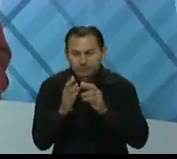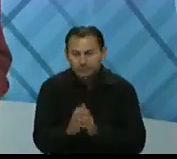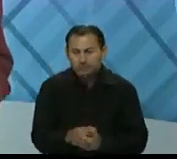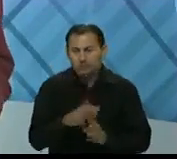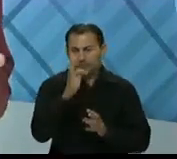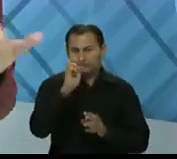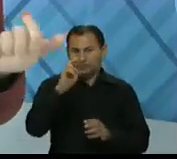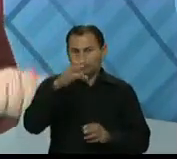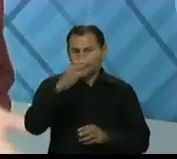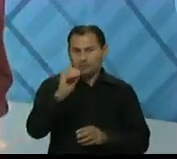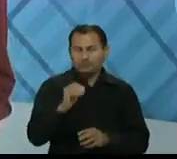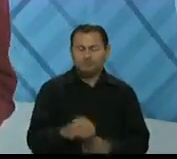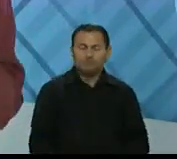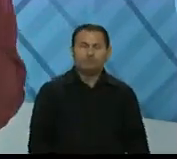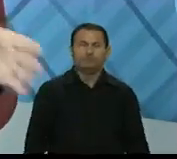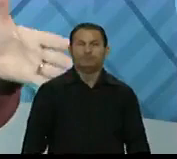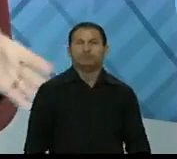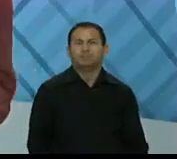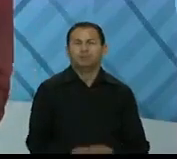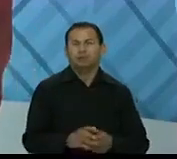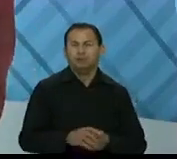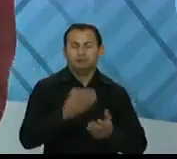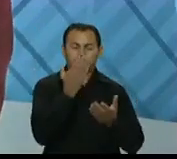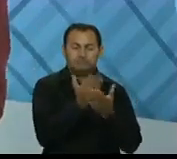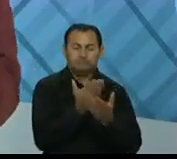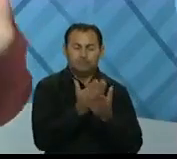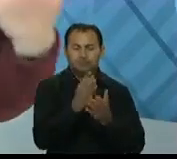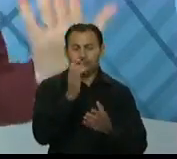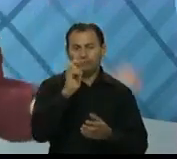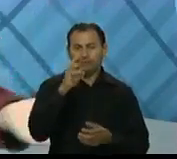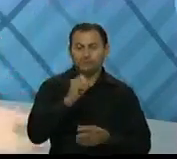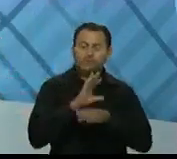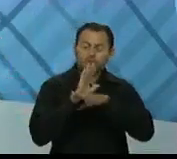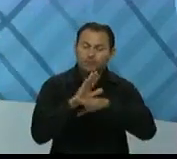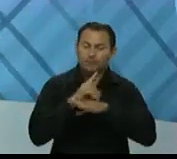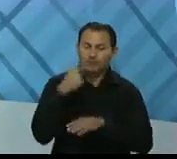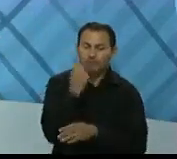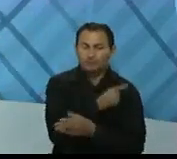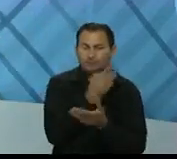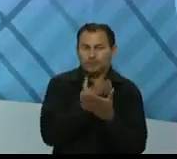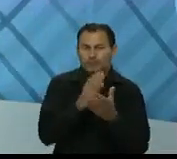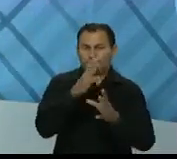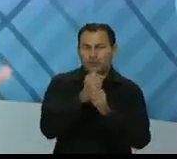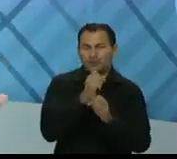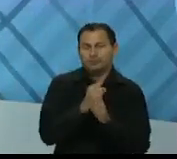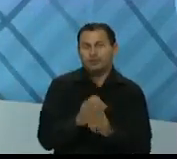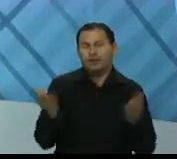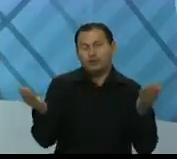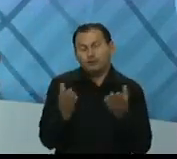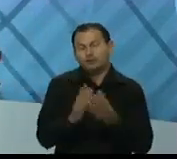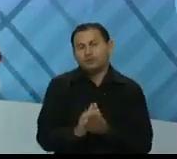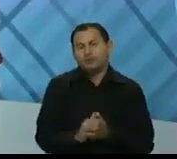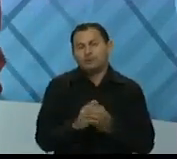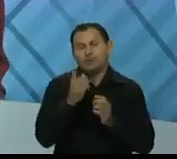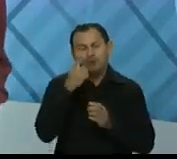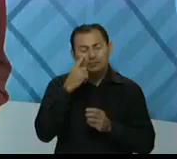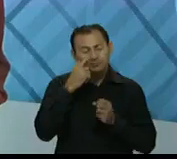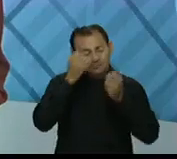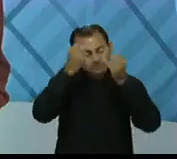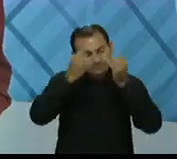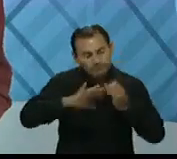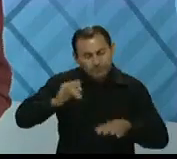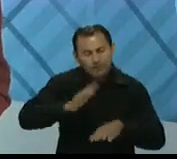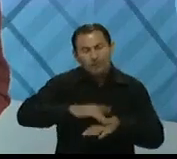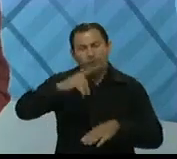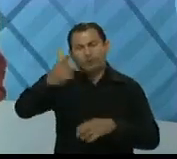das funções, dos estudos das funções que contribuirão para o nosso estudo de cálculo. Então, agora, vamos explorar